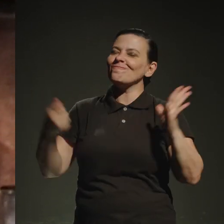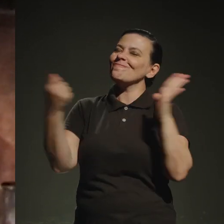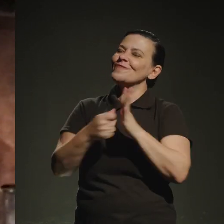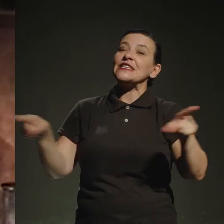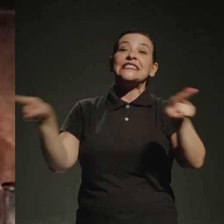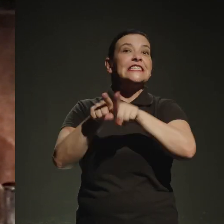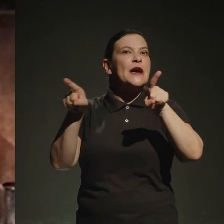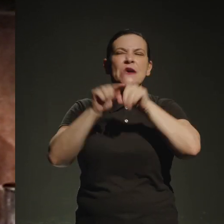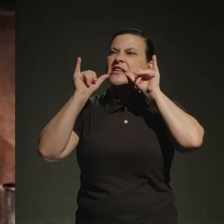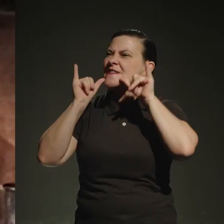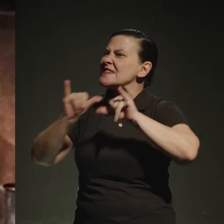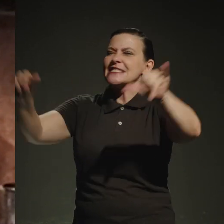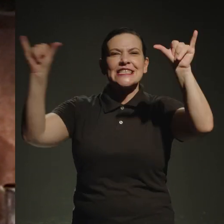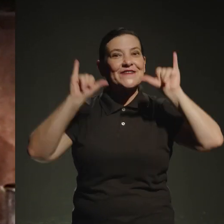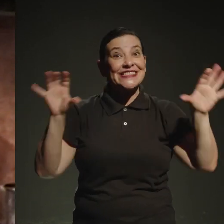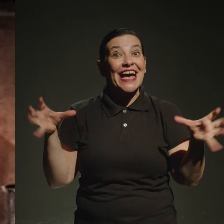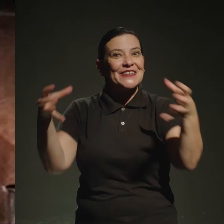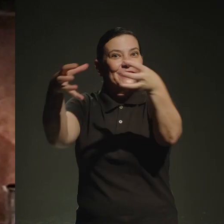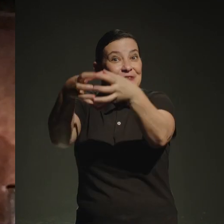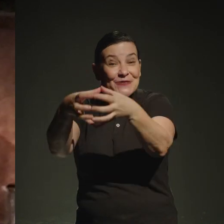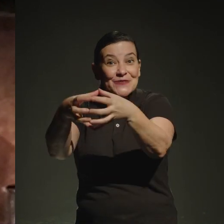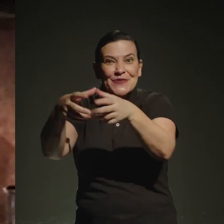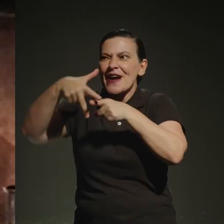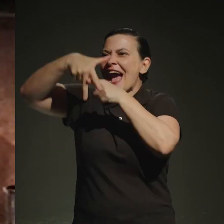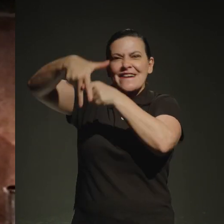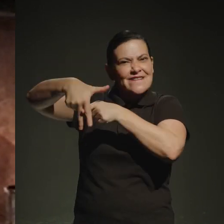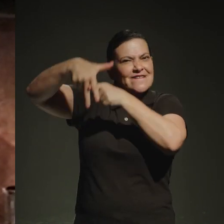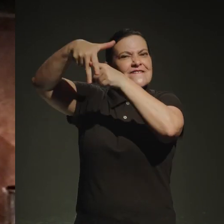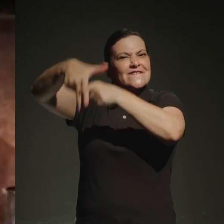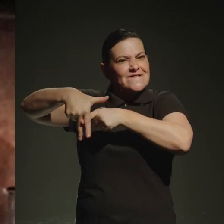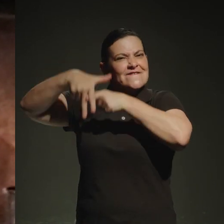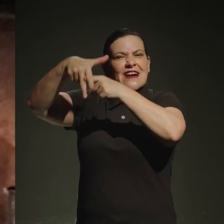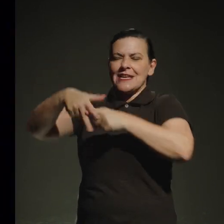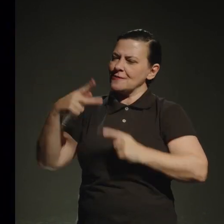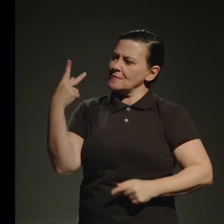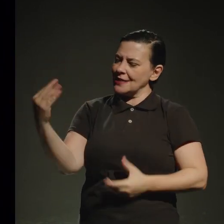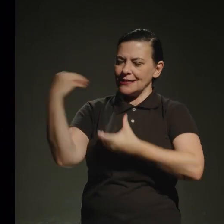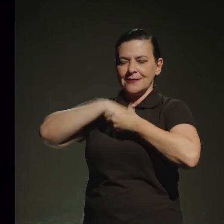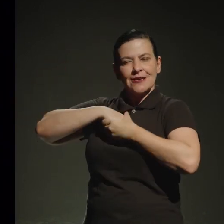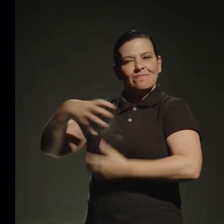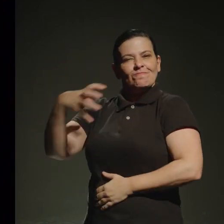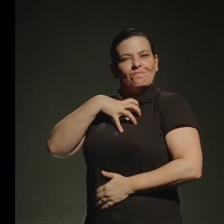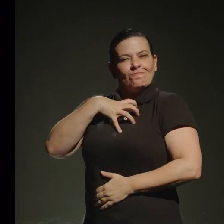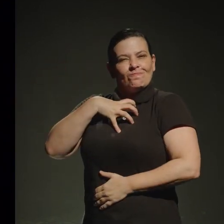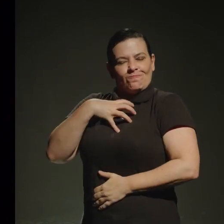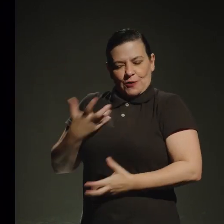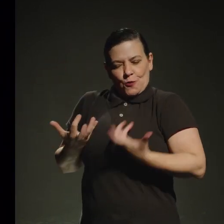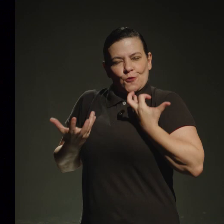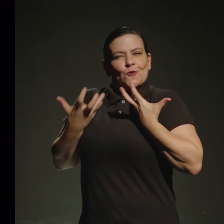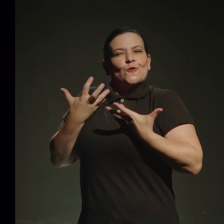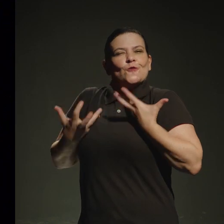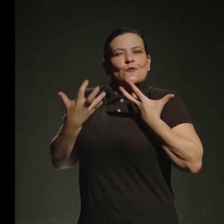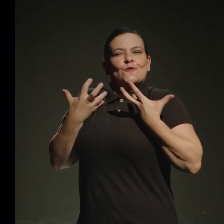nunca baixou a crista. Salve o valoroso Fênix Marte de Hircânia, que jamais gastou pólvora